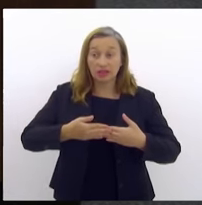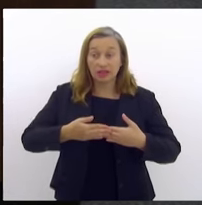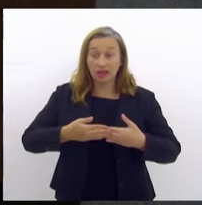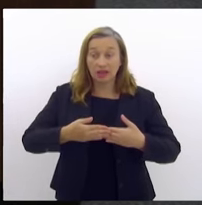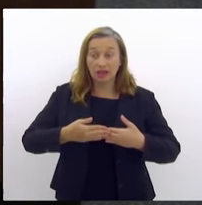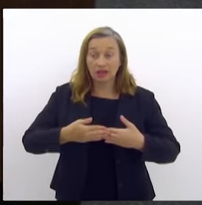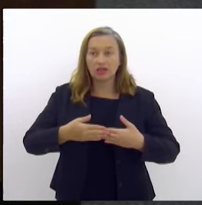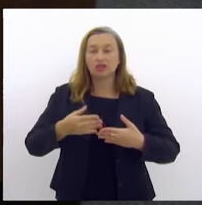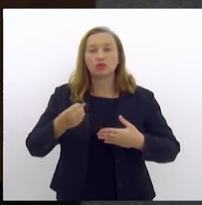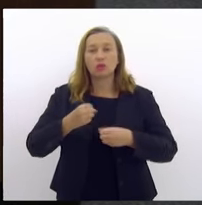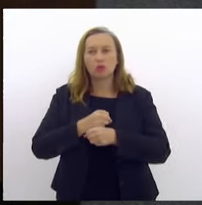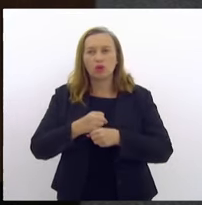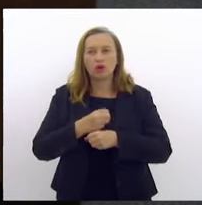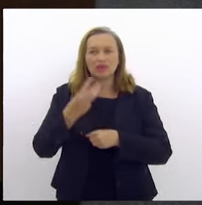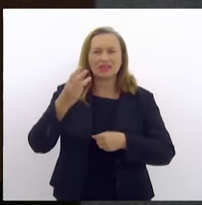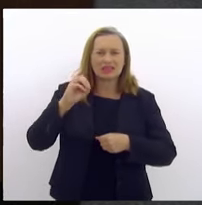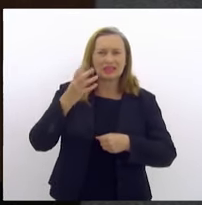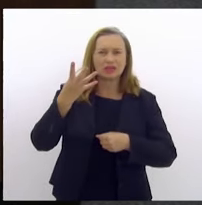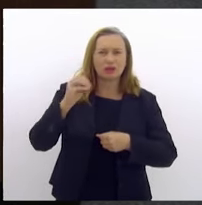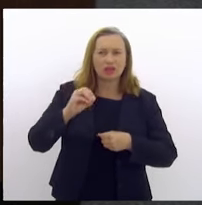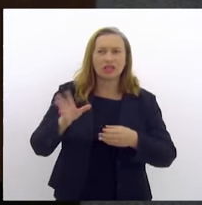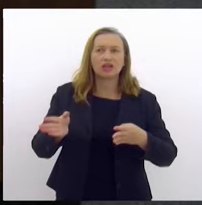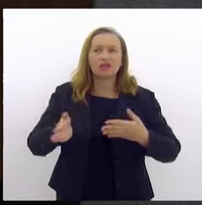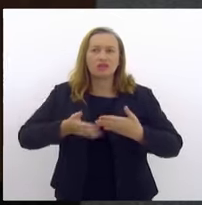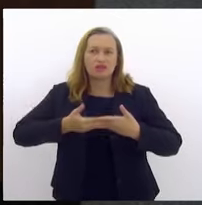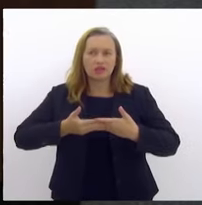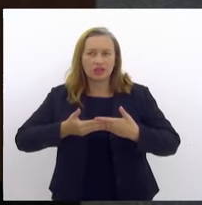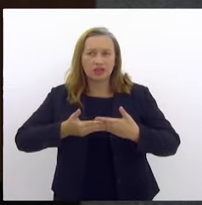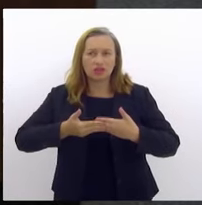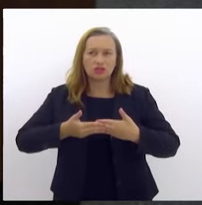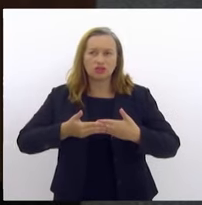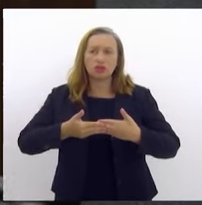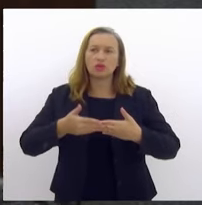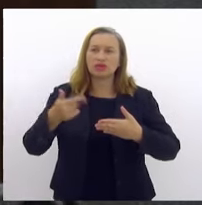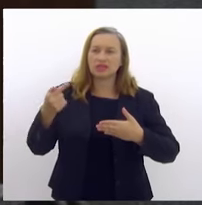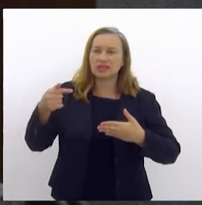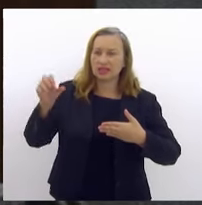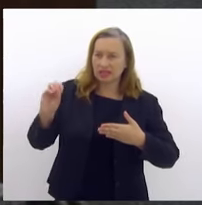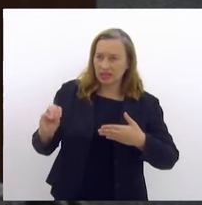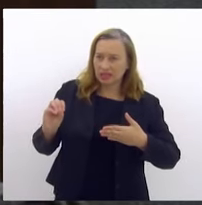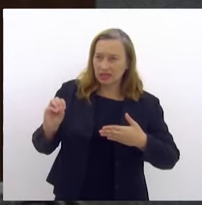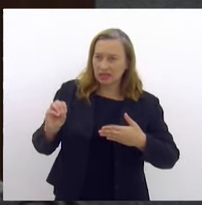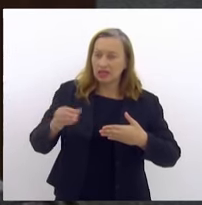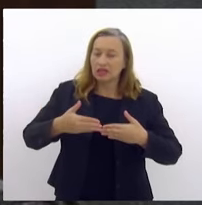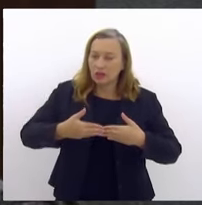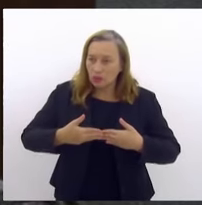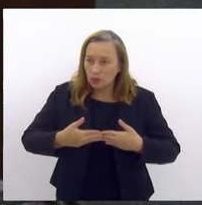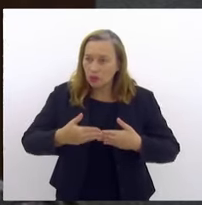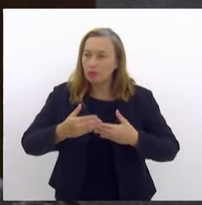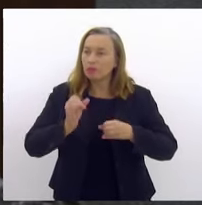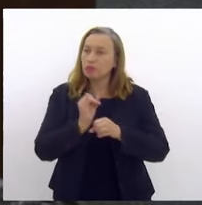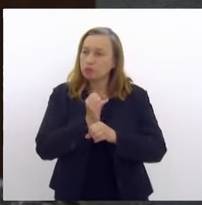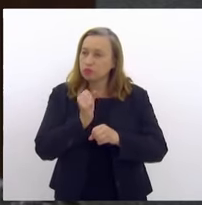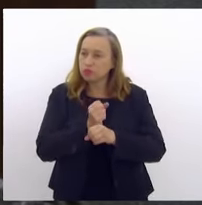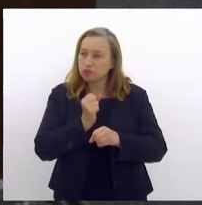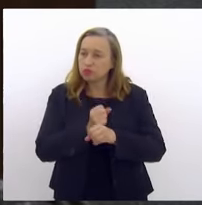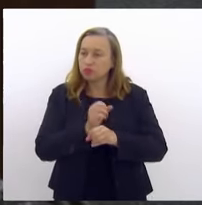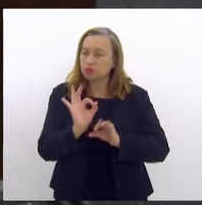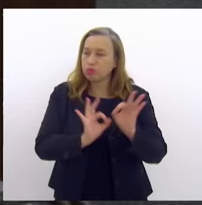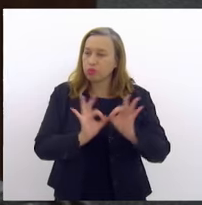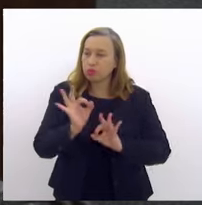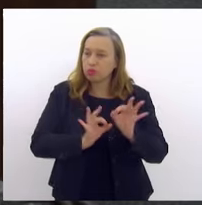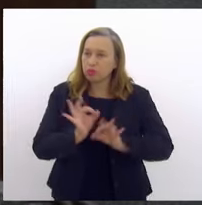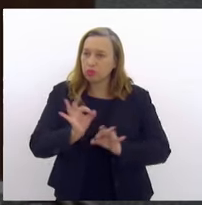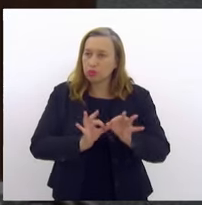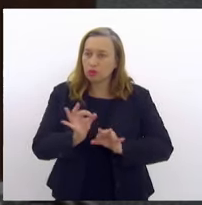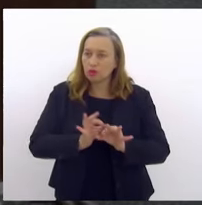40, 30, e fechou na década de 70 e foi remodelado, reaberto,